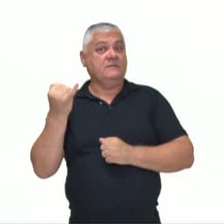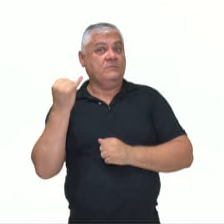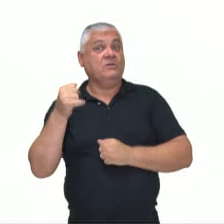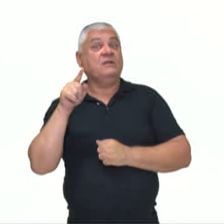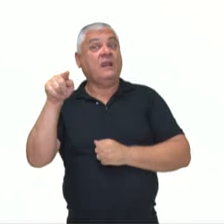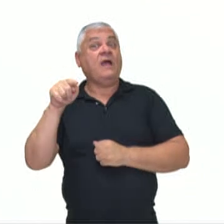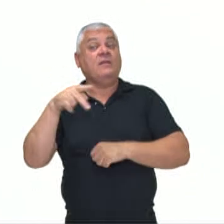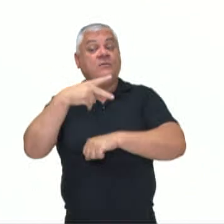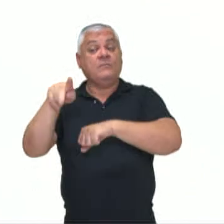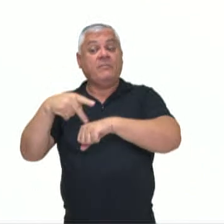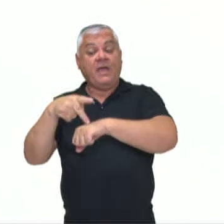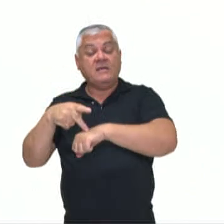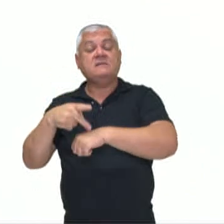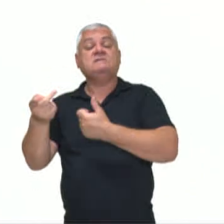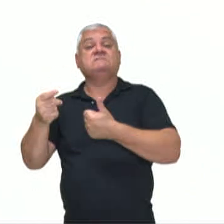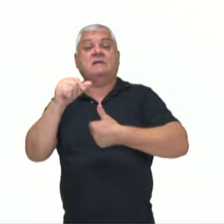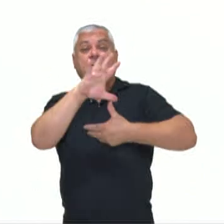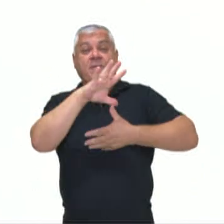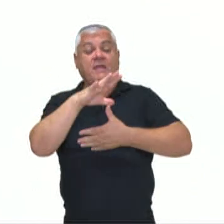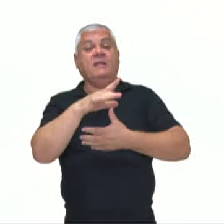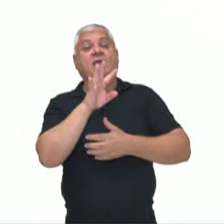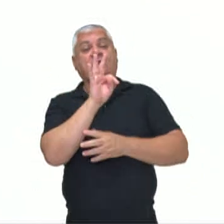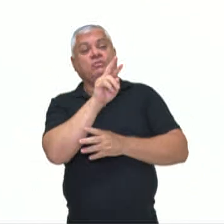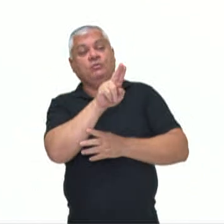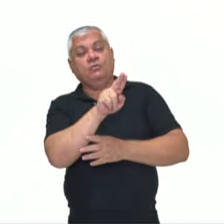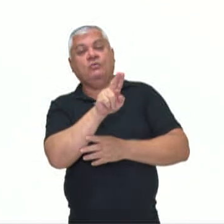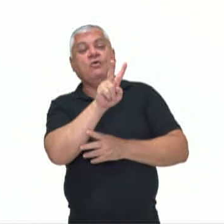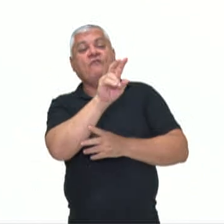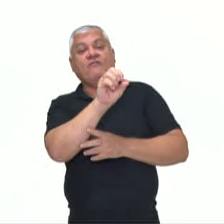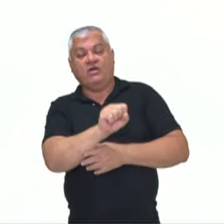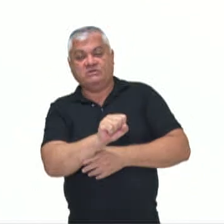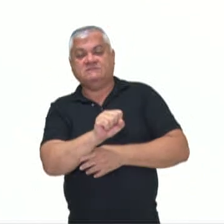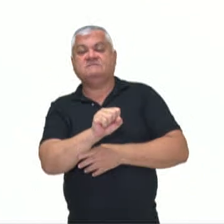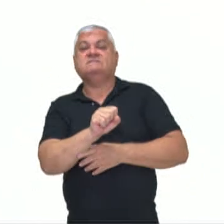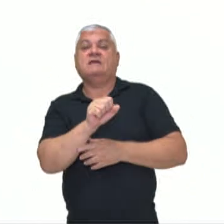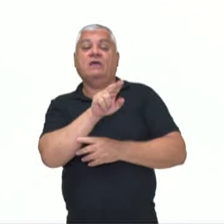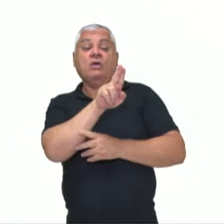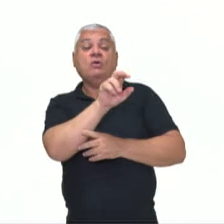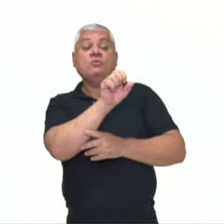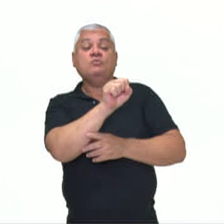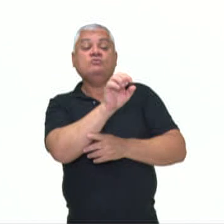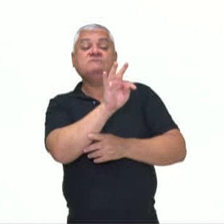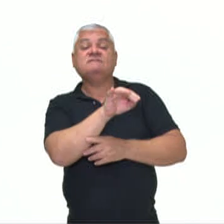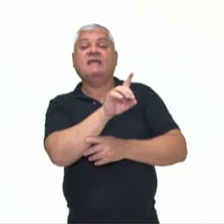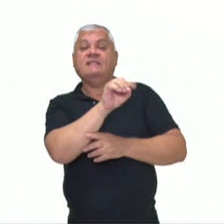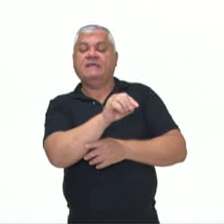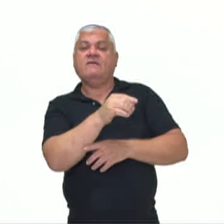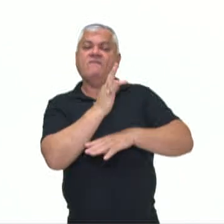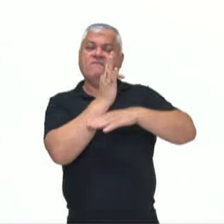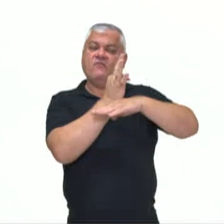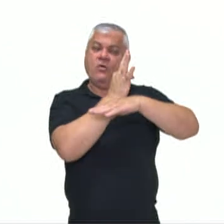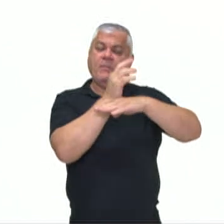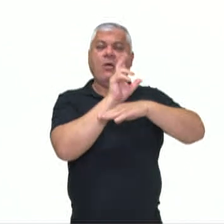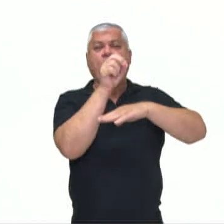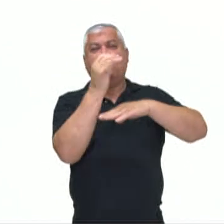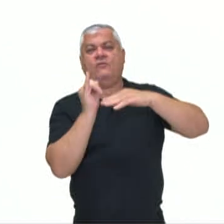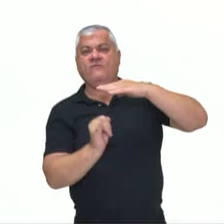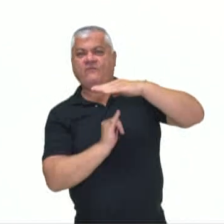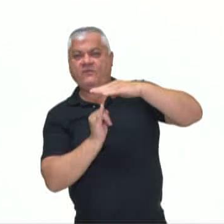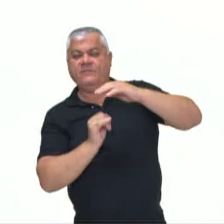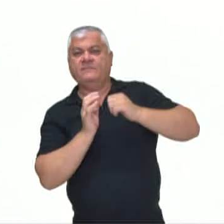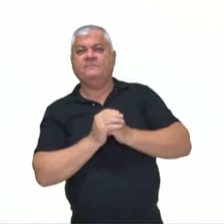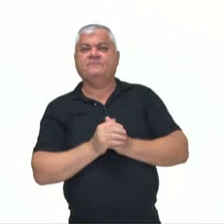Hispanoamérica usamos tu ou vos informalmente e ustedes para situações tanto formais quanto